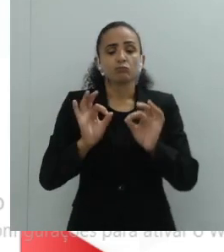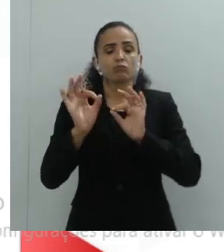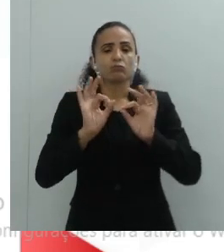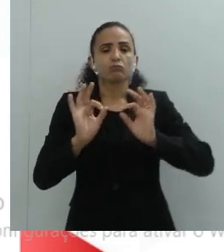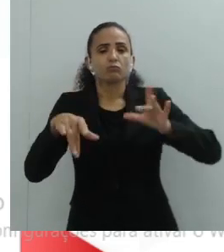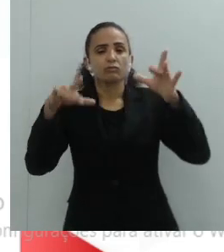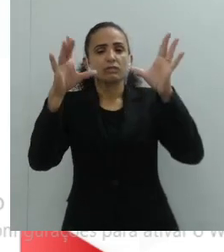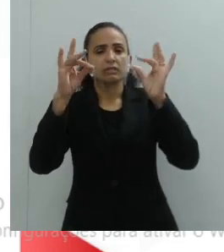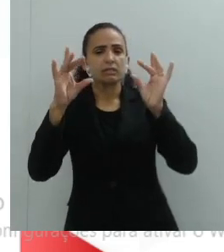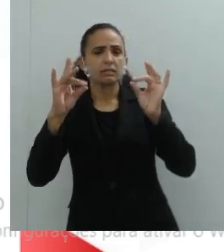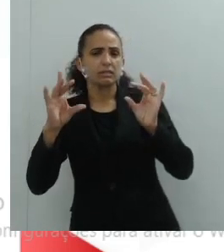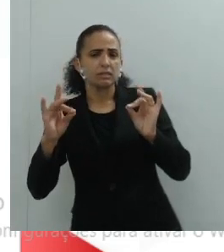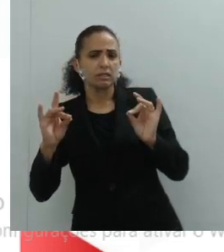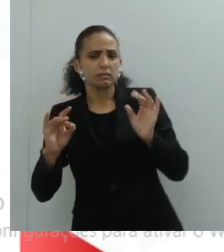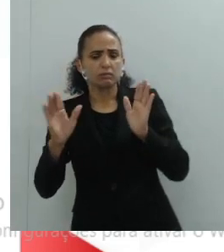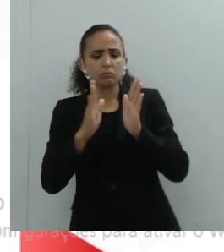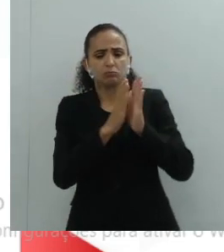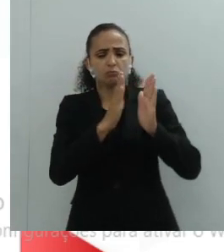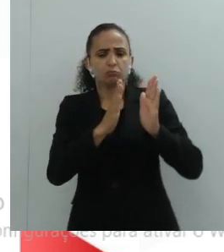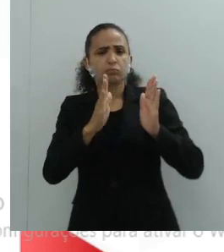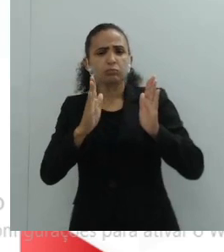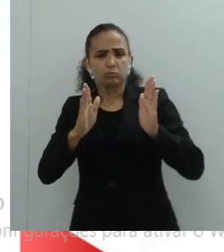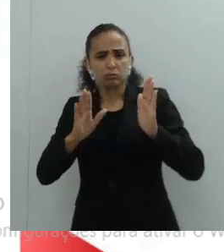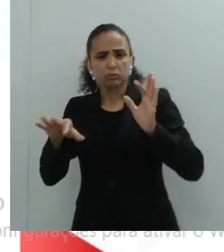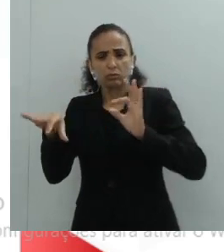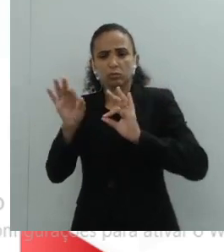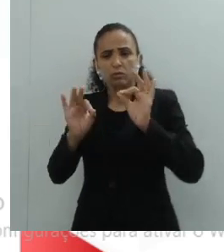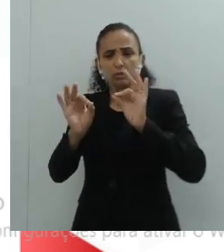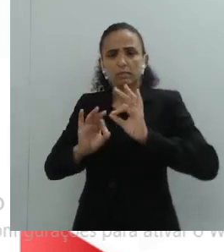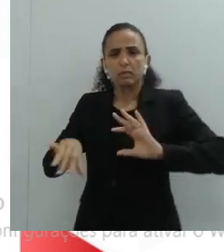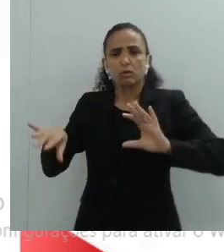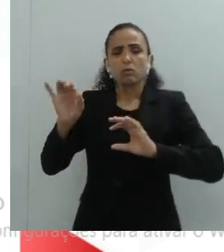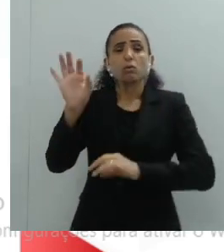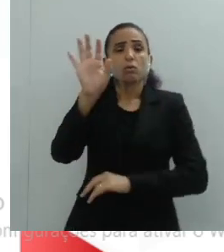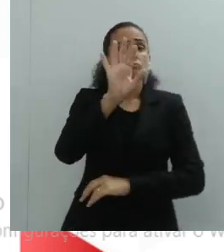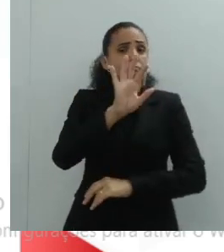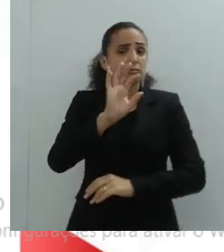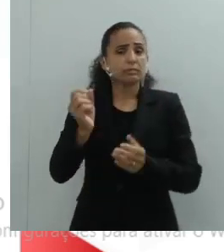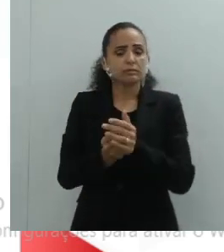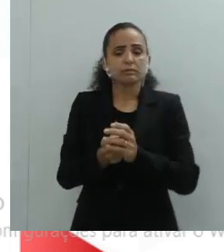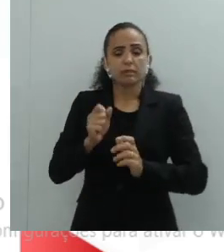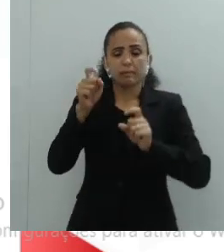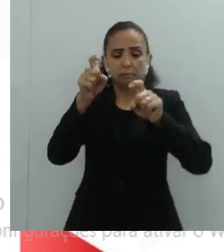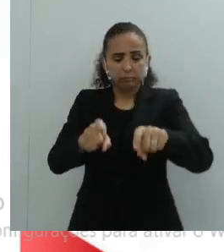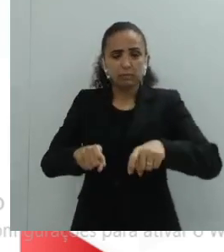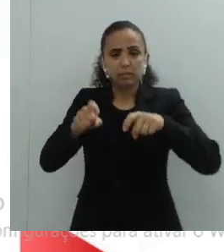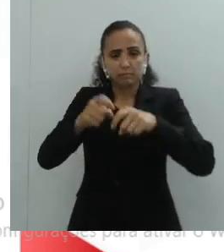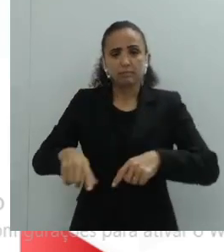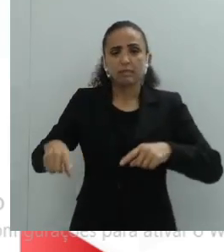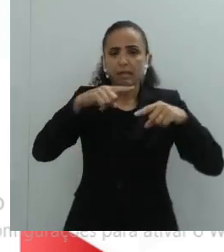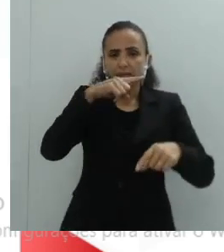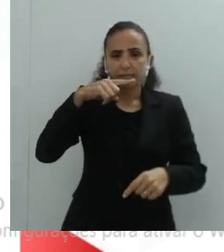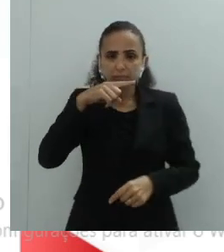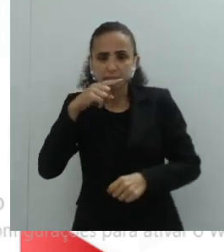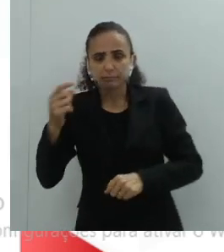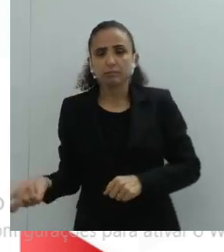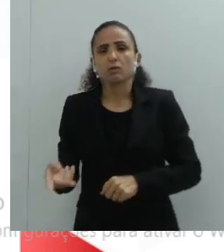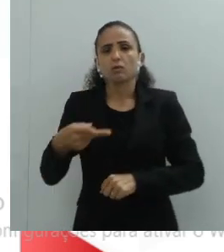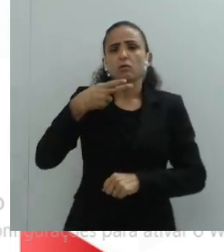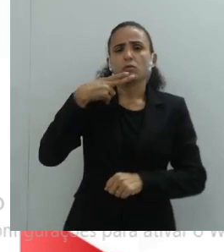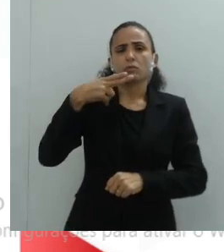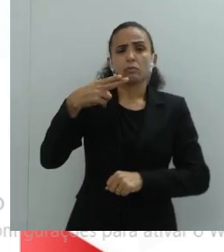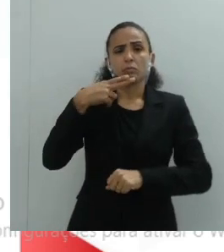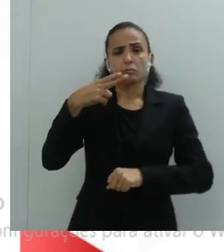estabeleceram onde é o sul do México, em Guatemala, Belize e Honduras, e cultivavam algodão, milho, tabaco e desenvolveram